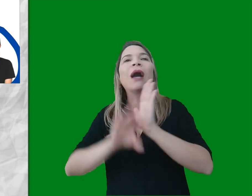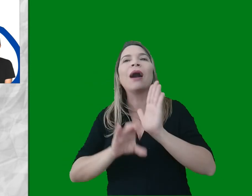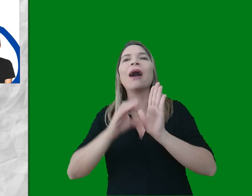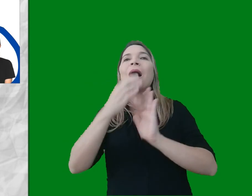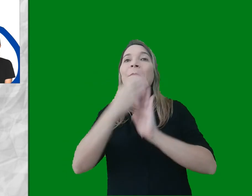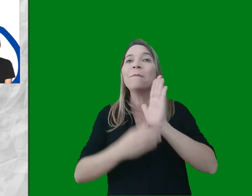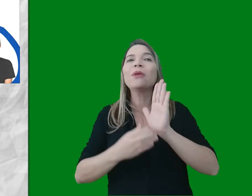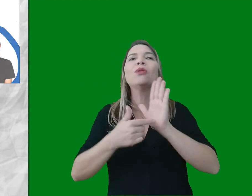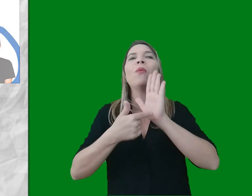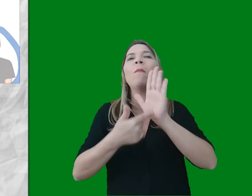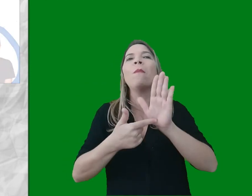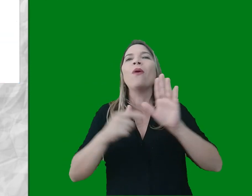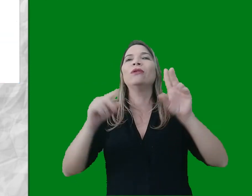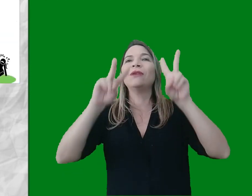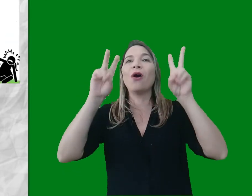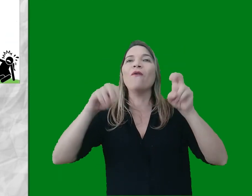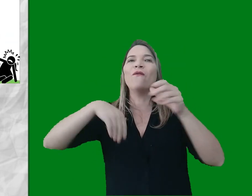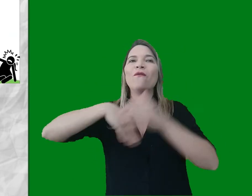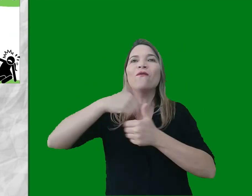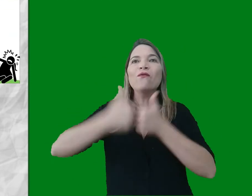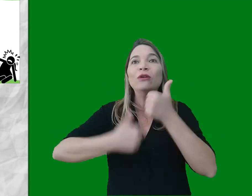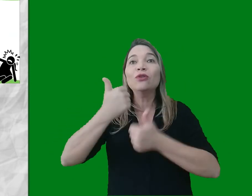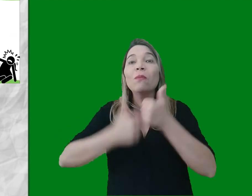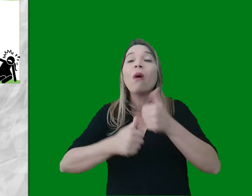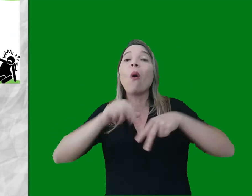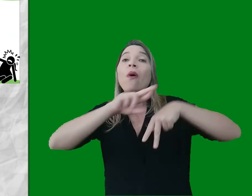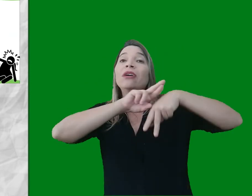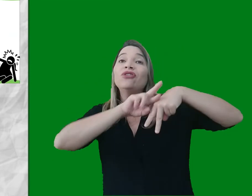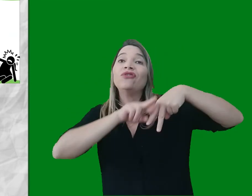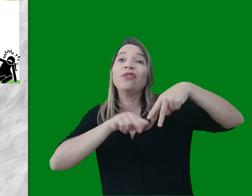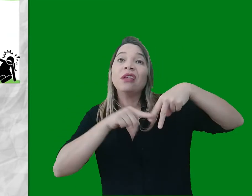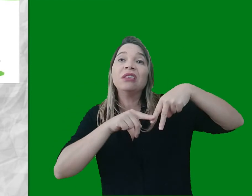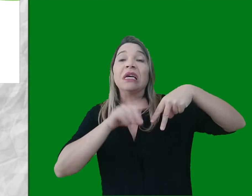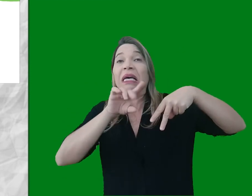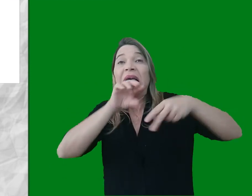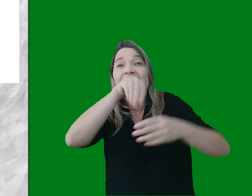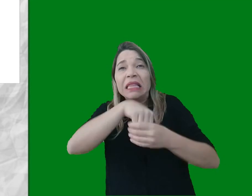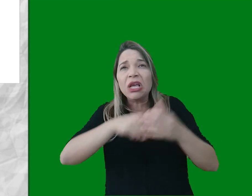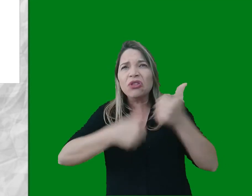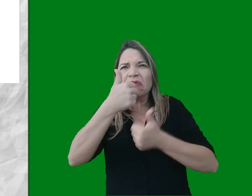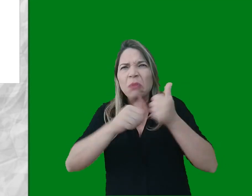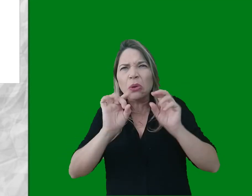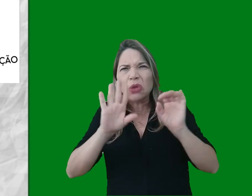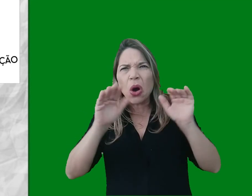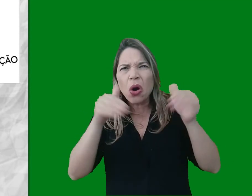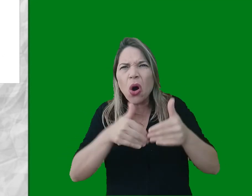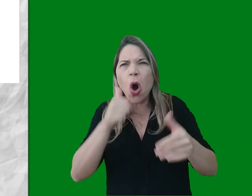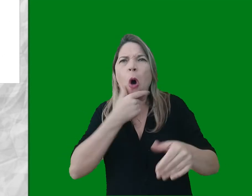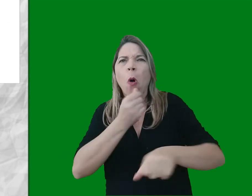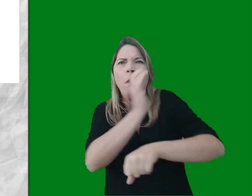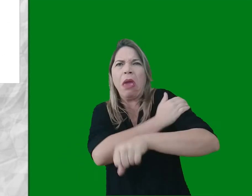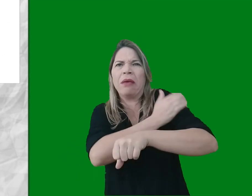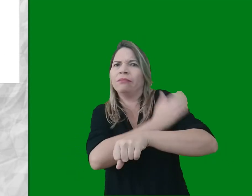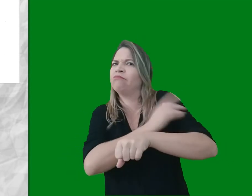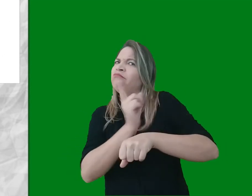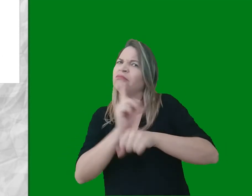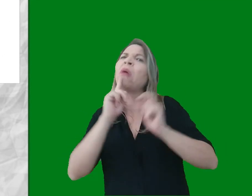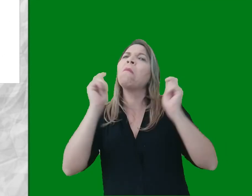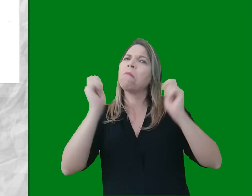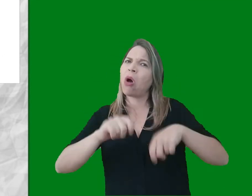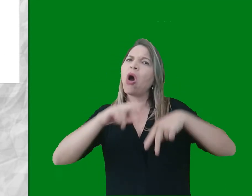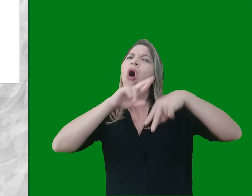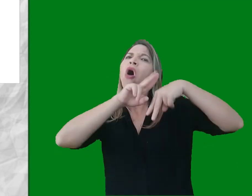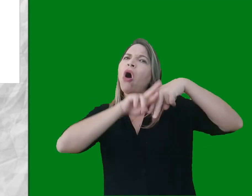sobre questões que afirmam o futebol como espaço de expressão de masculinidade. Para tal sustentação, apresentam os conceitos de